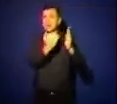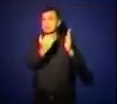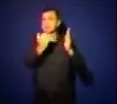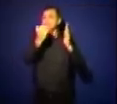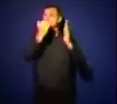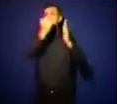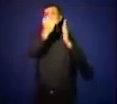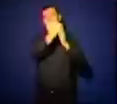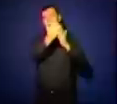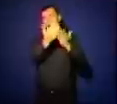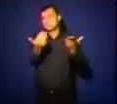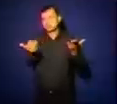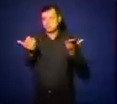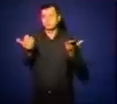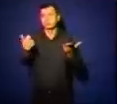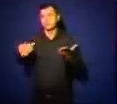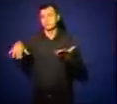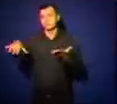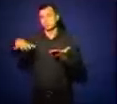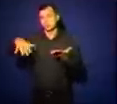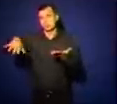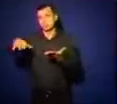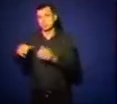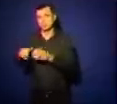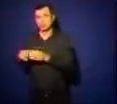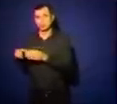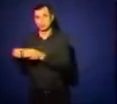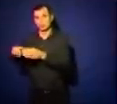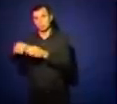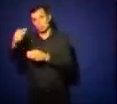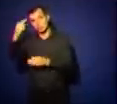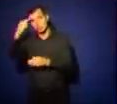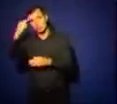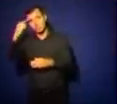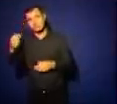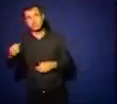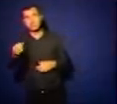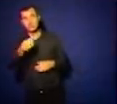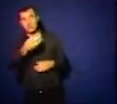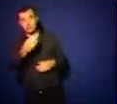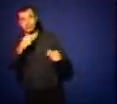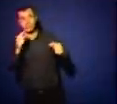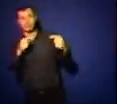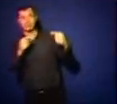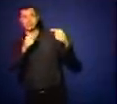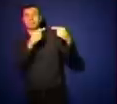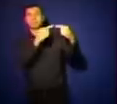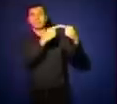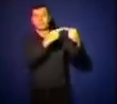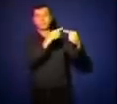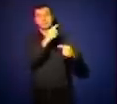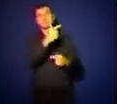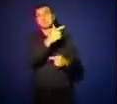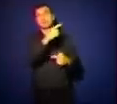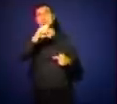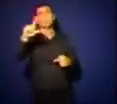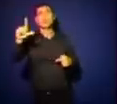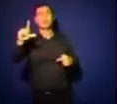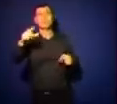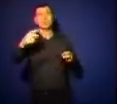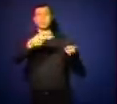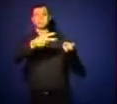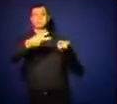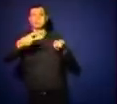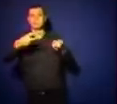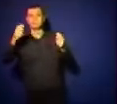naturalmente é que os agentes vão precificar a inflação futura na nova meta mas vão colocar um prêmio maior do que o prêmio que já existia anterior em